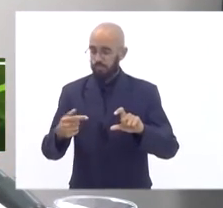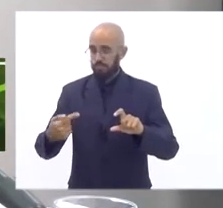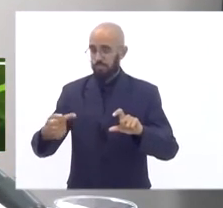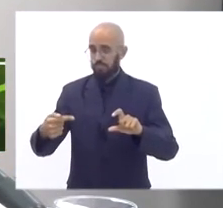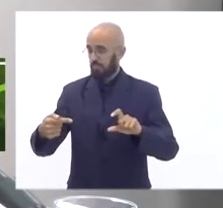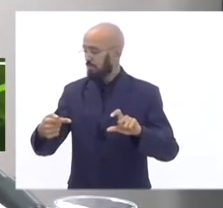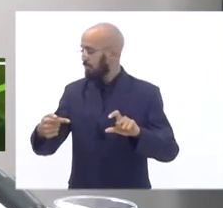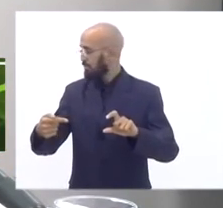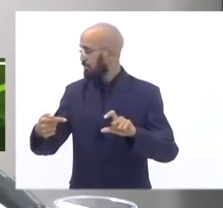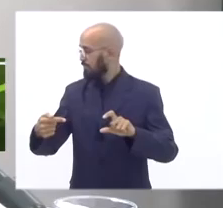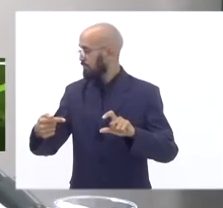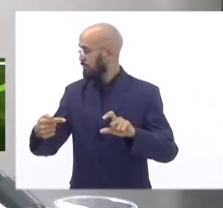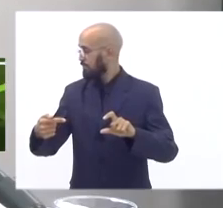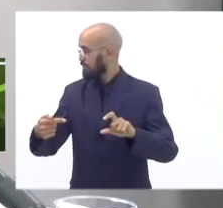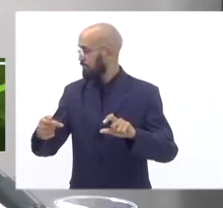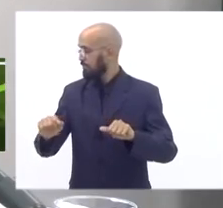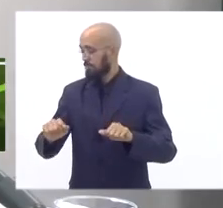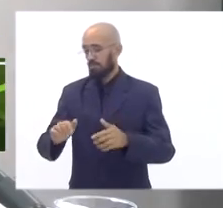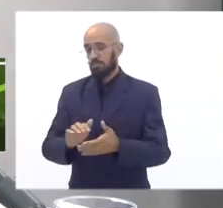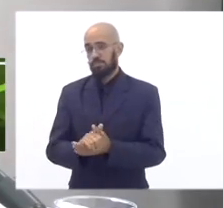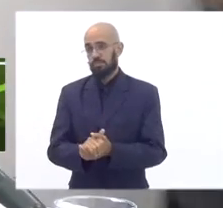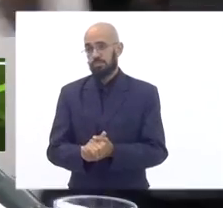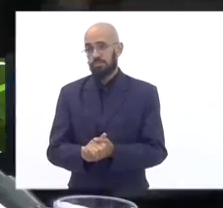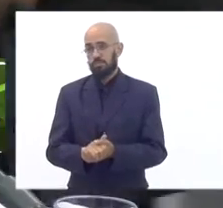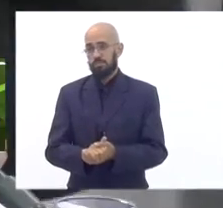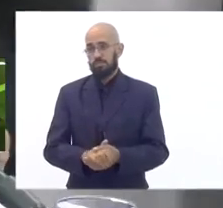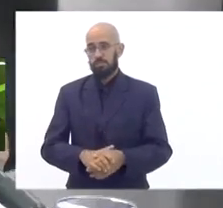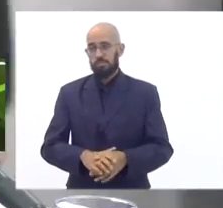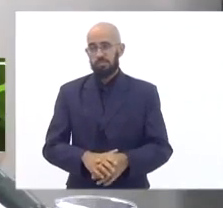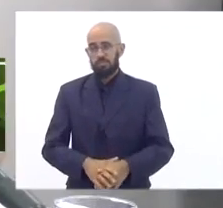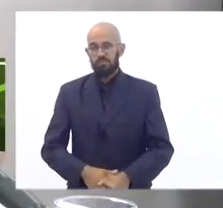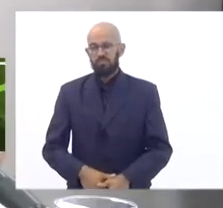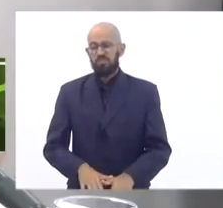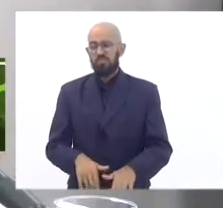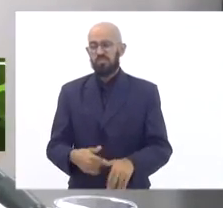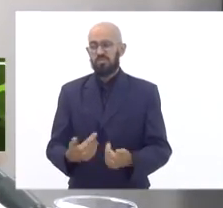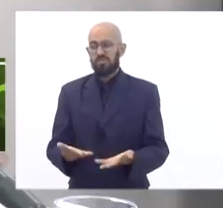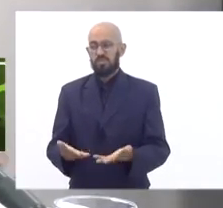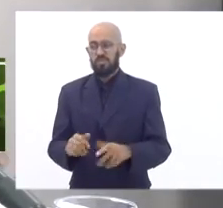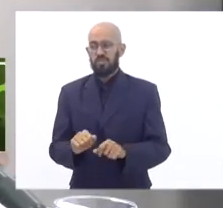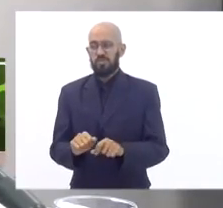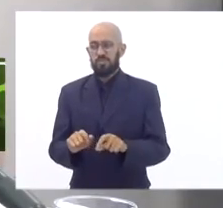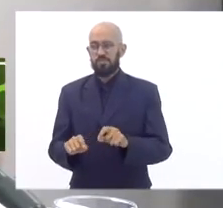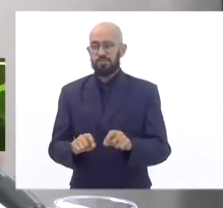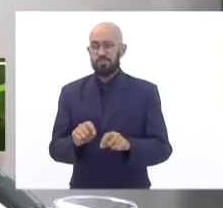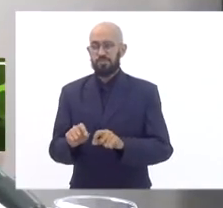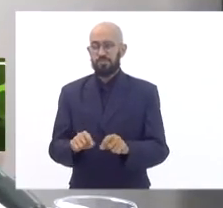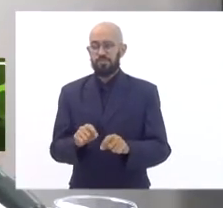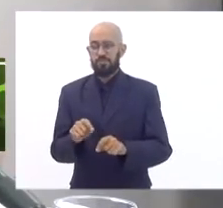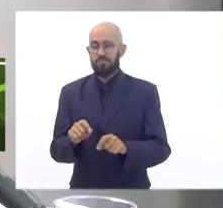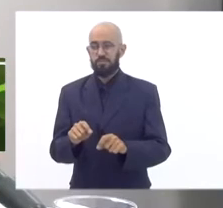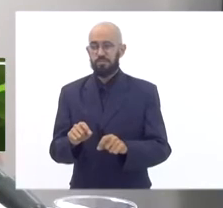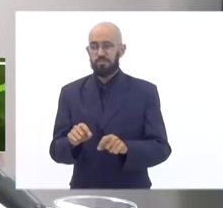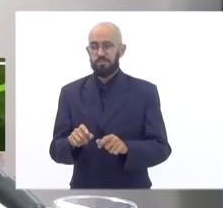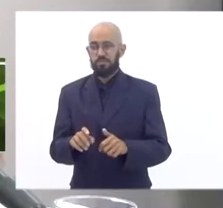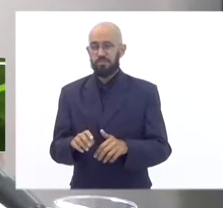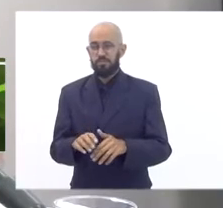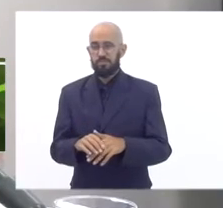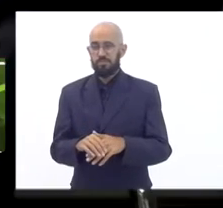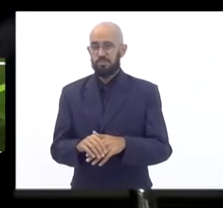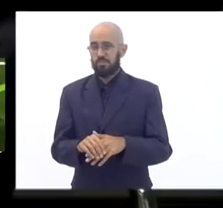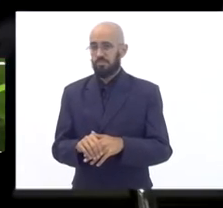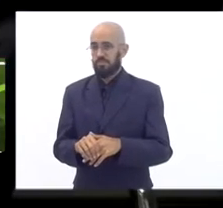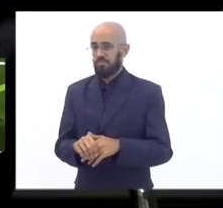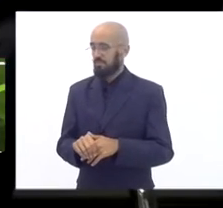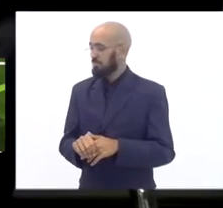prever uma modificação no indicador. Não é? Isso pode ser feito, os termos aditivos servem para isso. Aliás, vocês são pródigos em termos